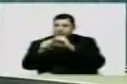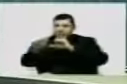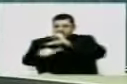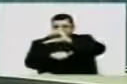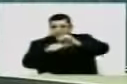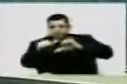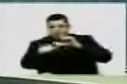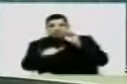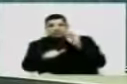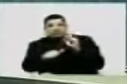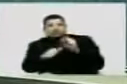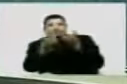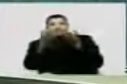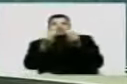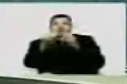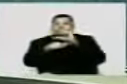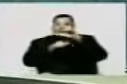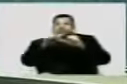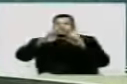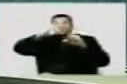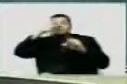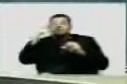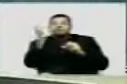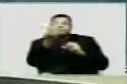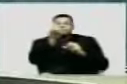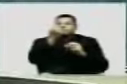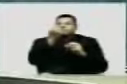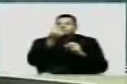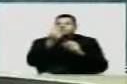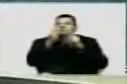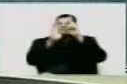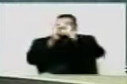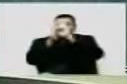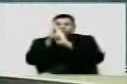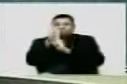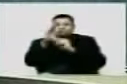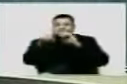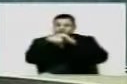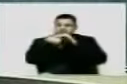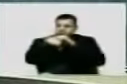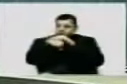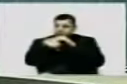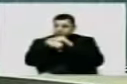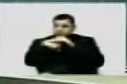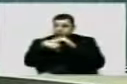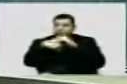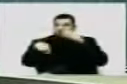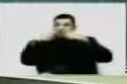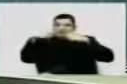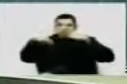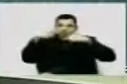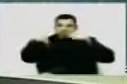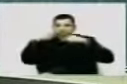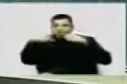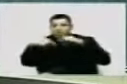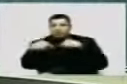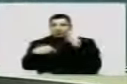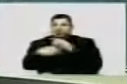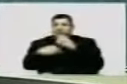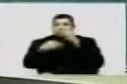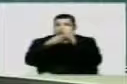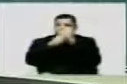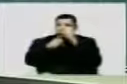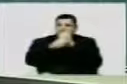uma mudança que muda completamente as regras de discussão e de debate do